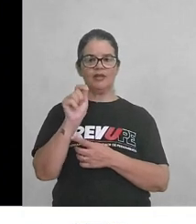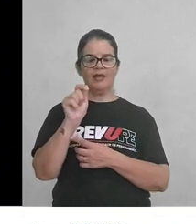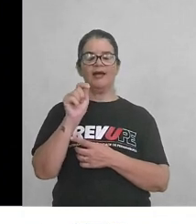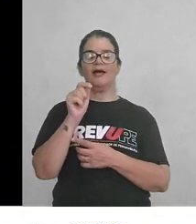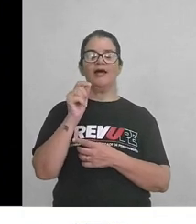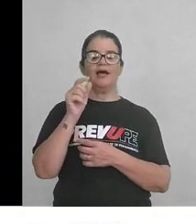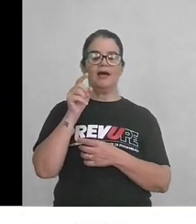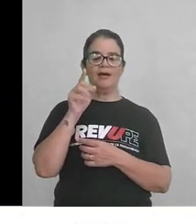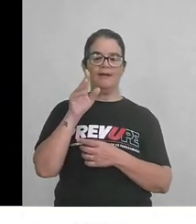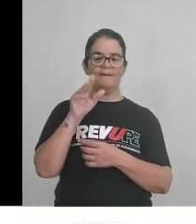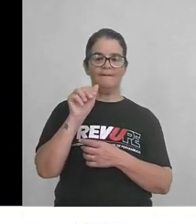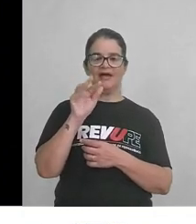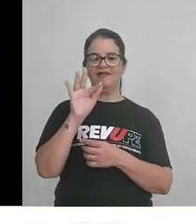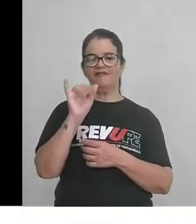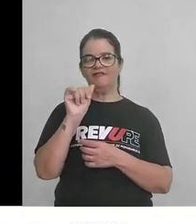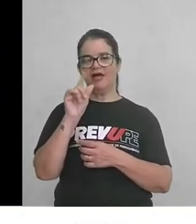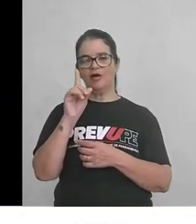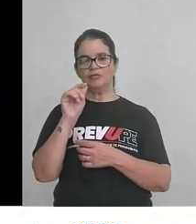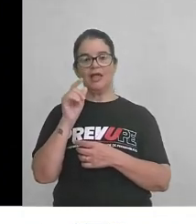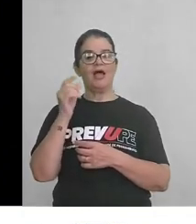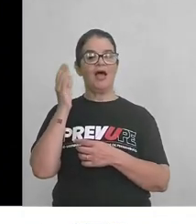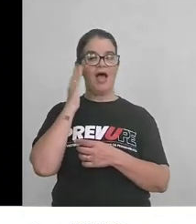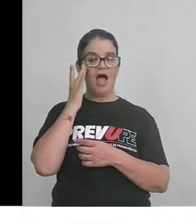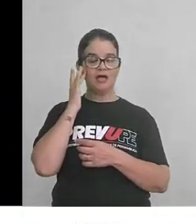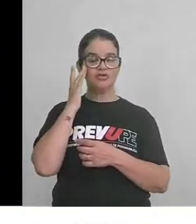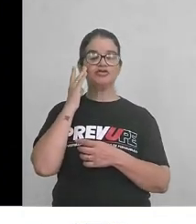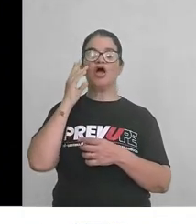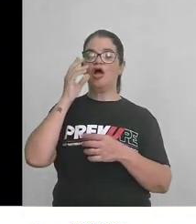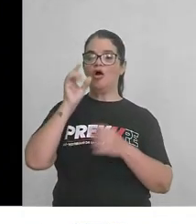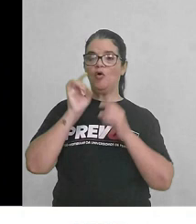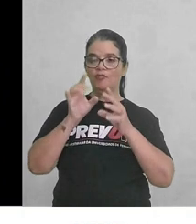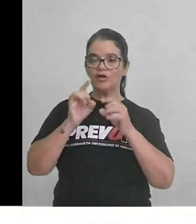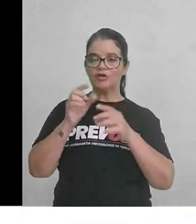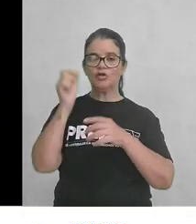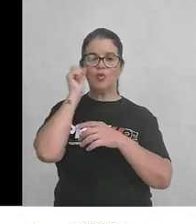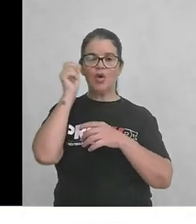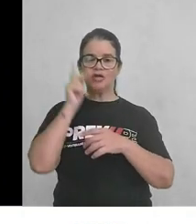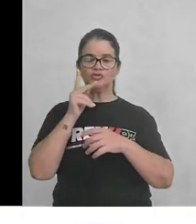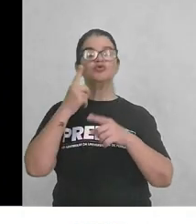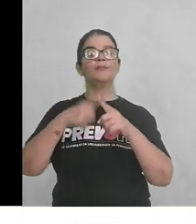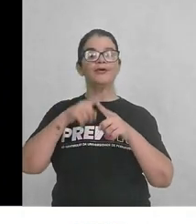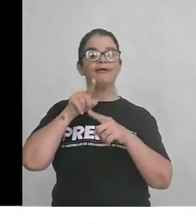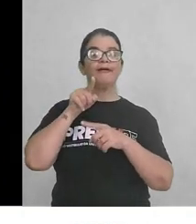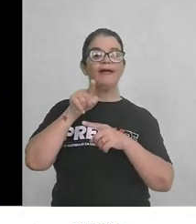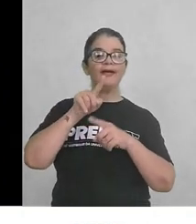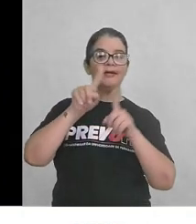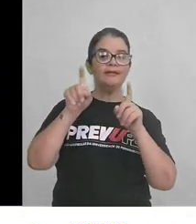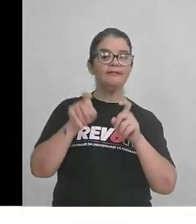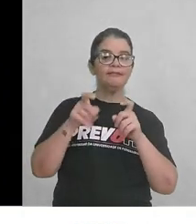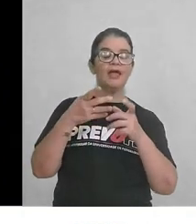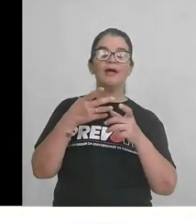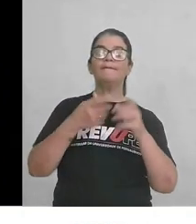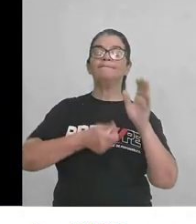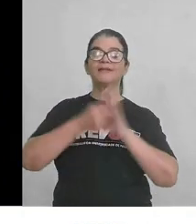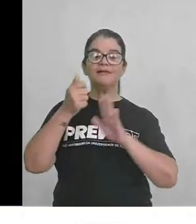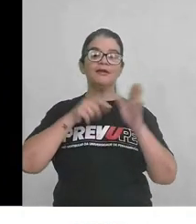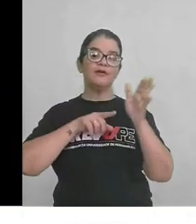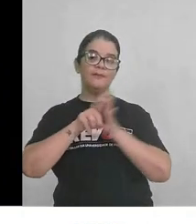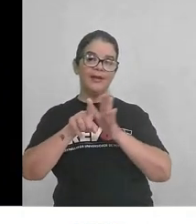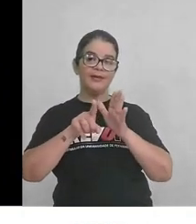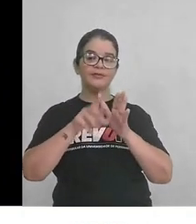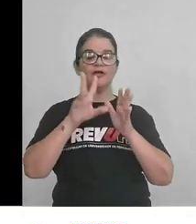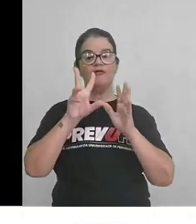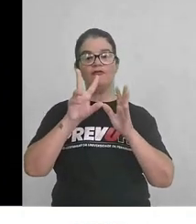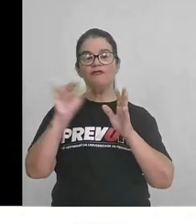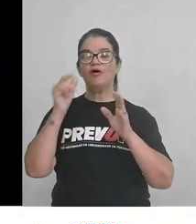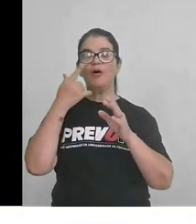a gente vai ler. Mas vamos ver a primeira pergunta, porque ele encontra o modelo que ele pede,